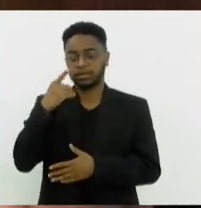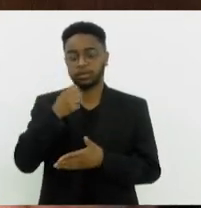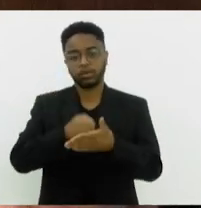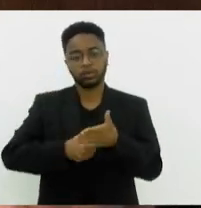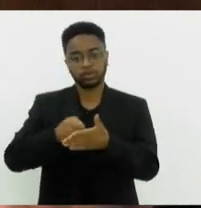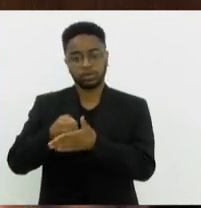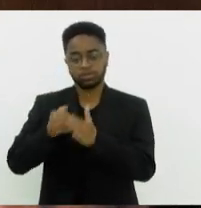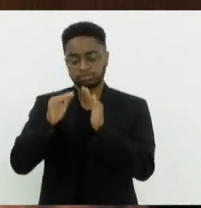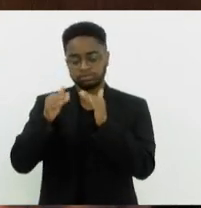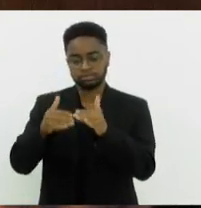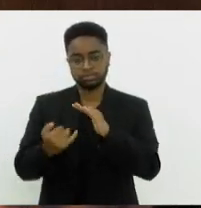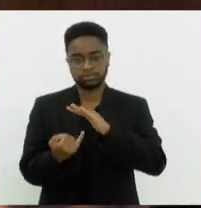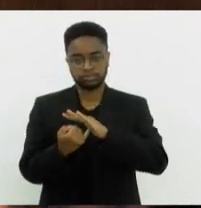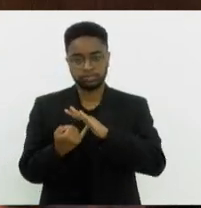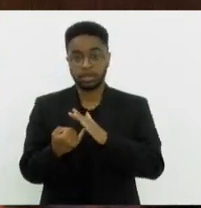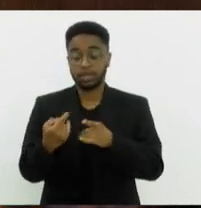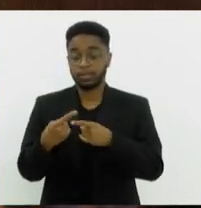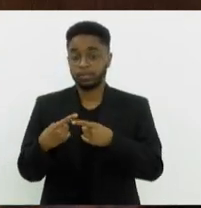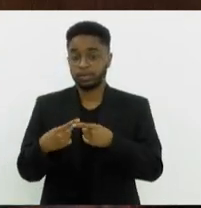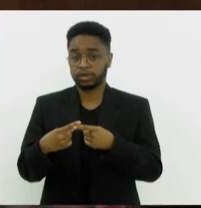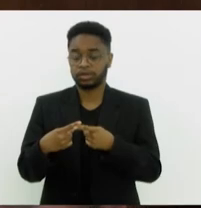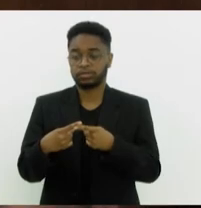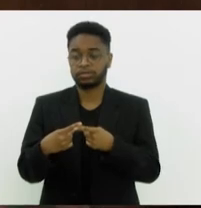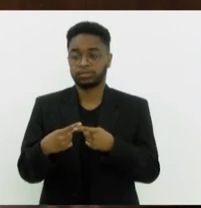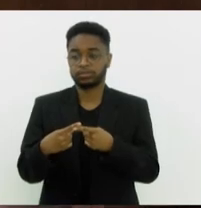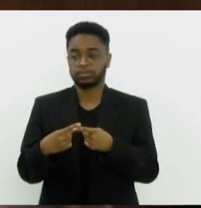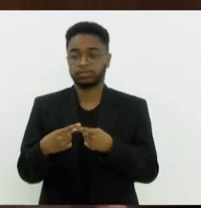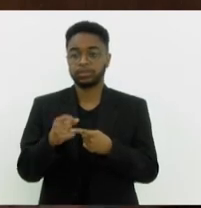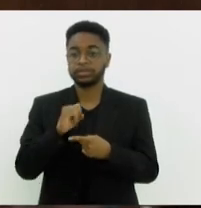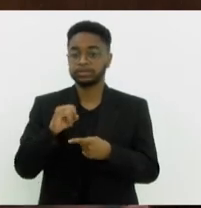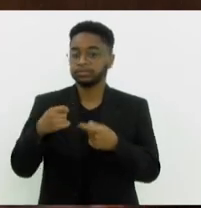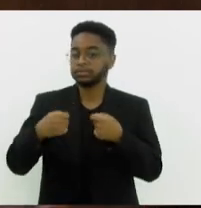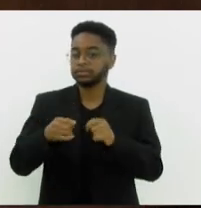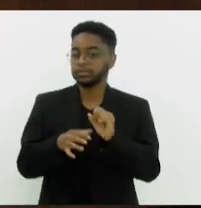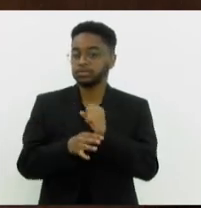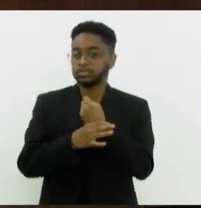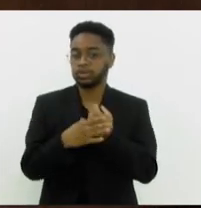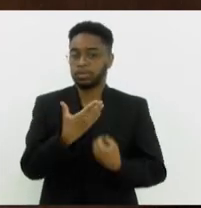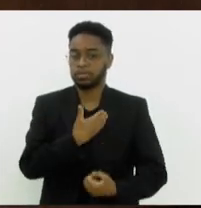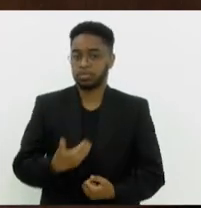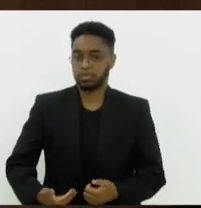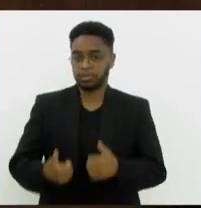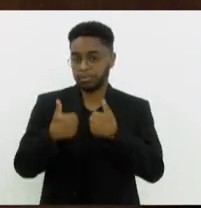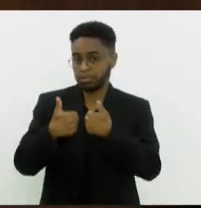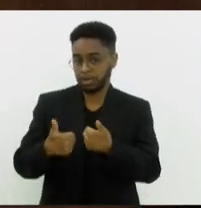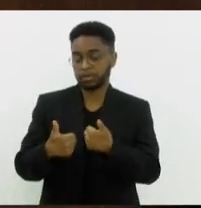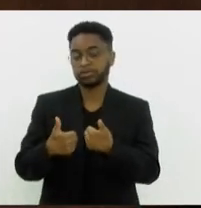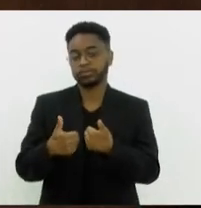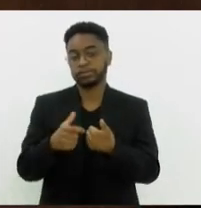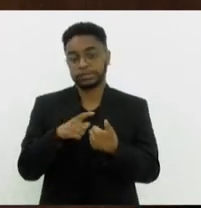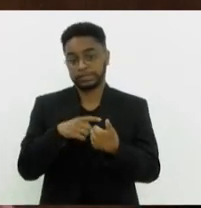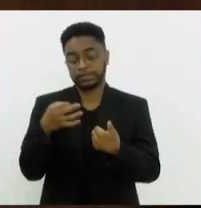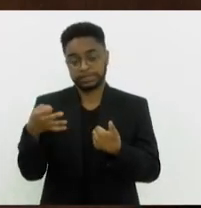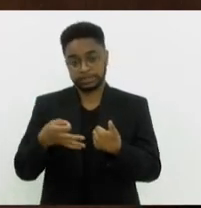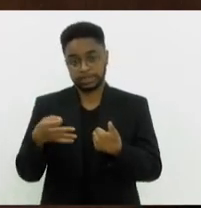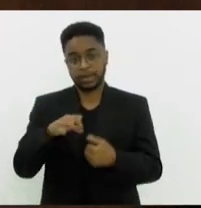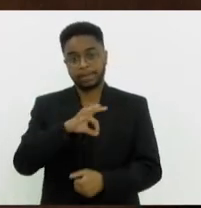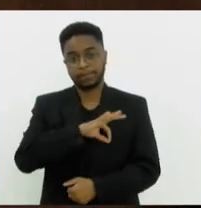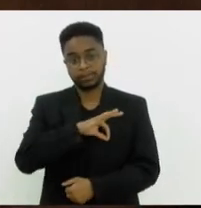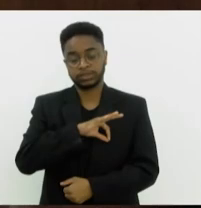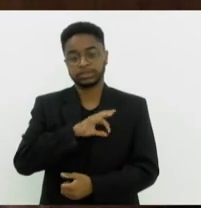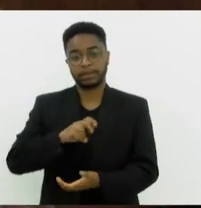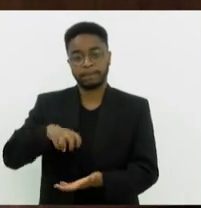instituição, até porque, para que possamos ter uma segurança pública forte, não tenho dúvida que a Polícia